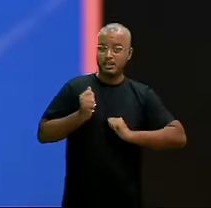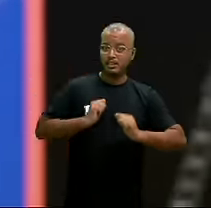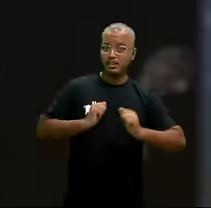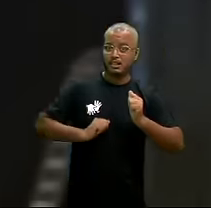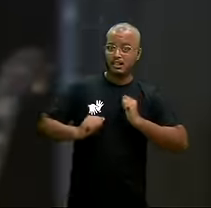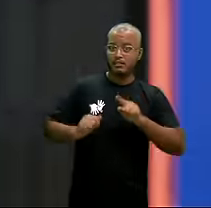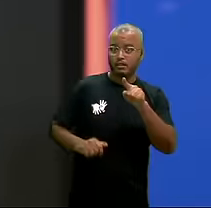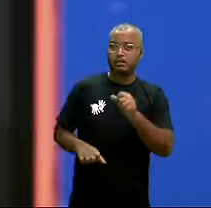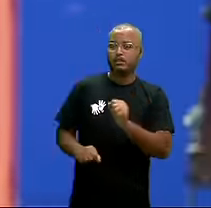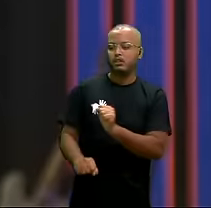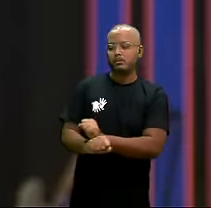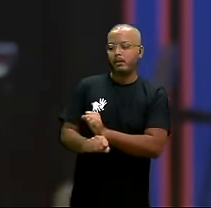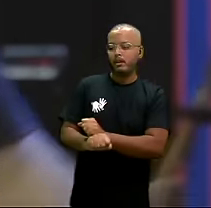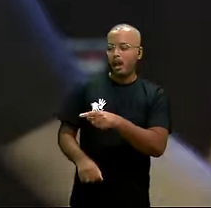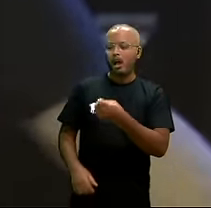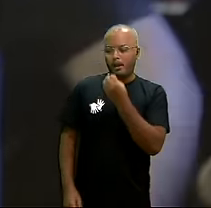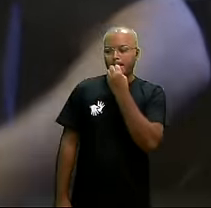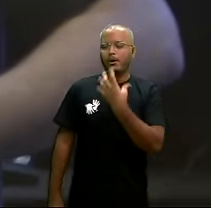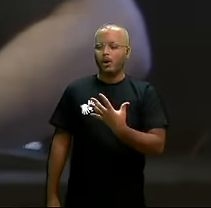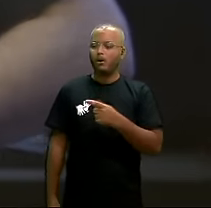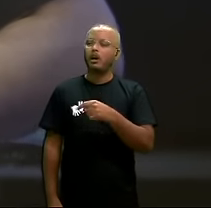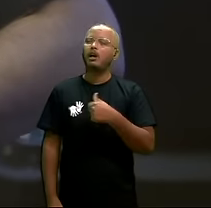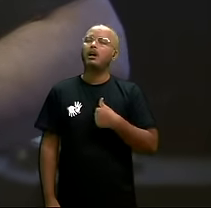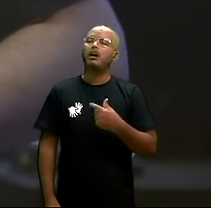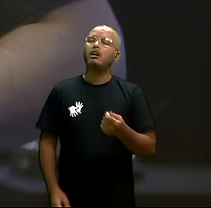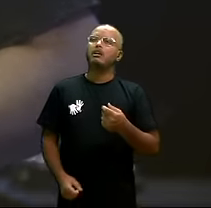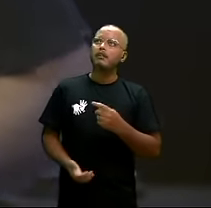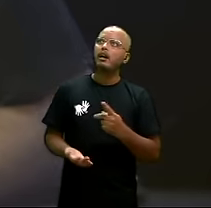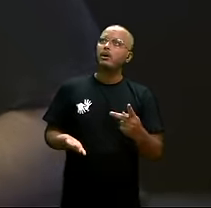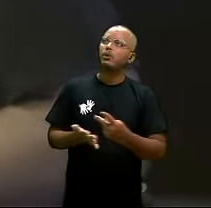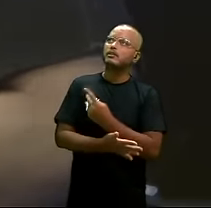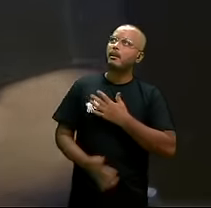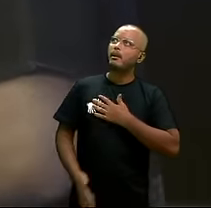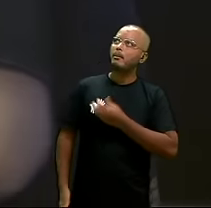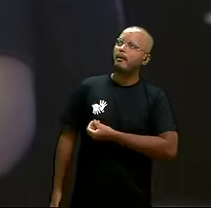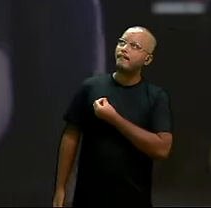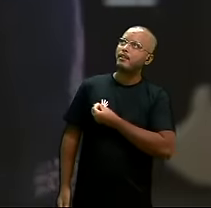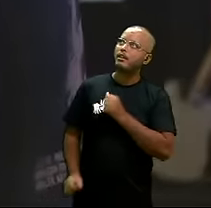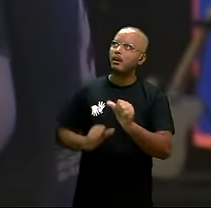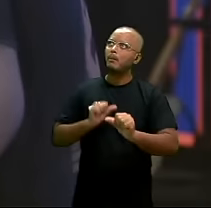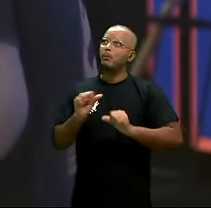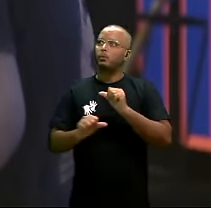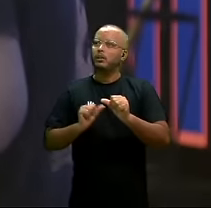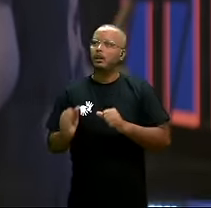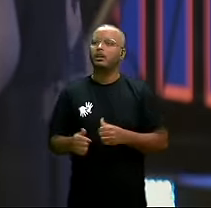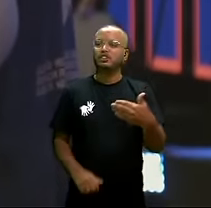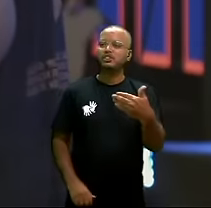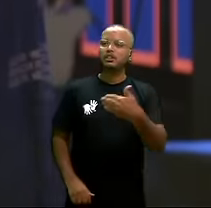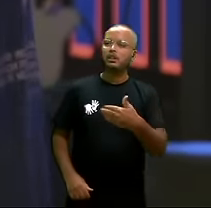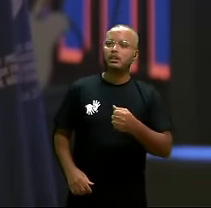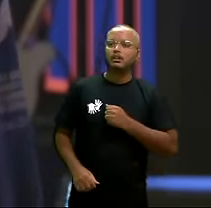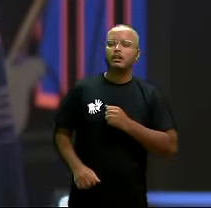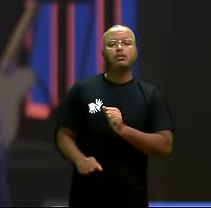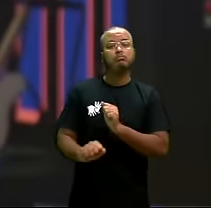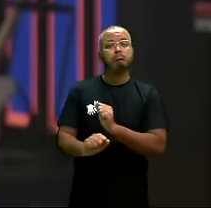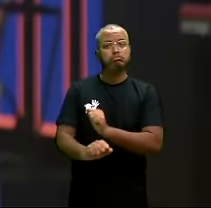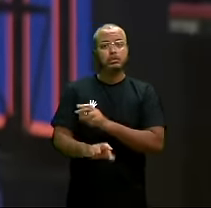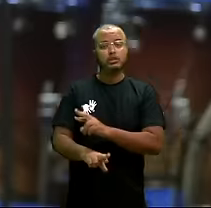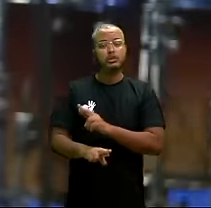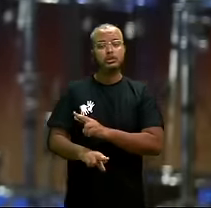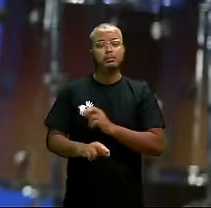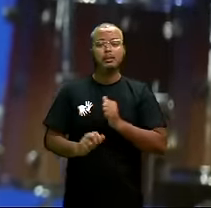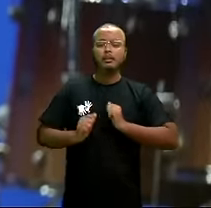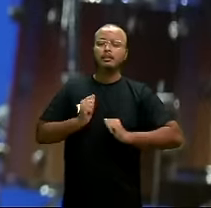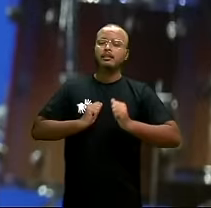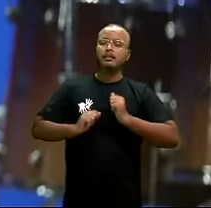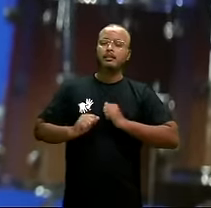logo. Isso é bom, né? Ela tá vindo, aquele frio na barriga. Ele tá chegando, friozinho na barriga, aquela ansiedade. Tá